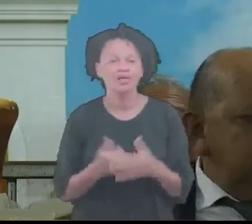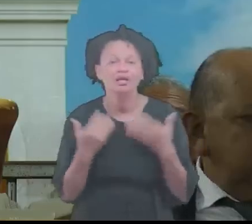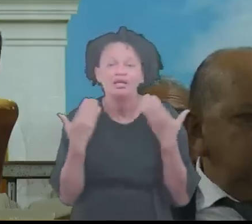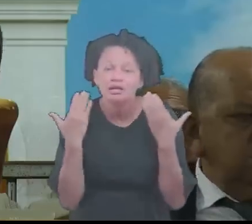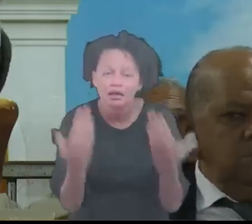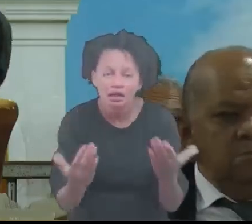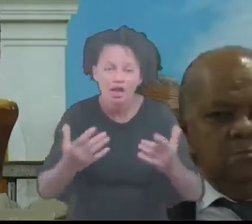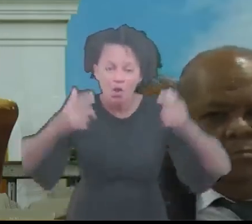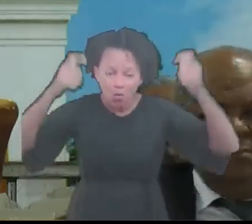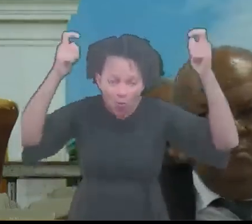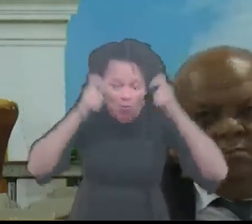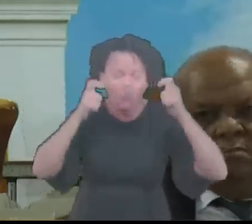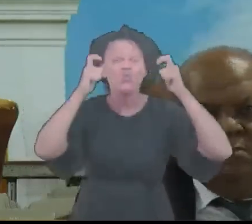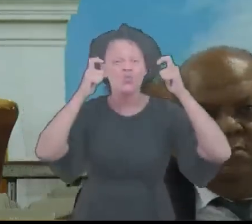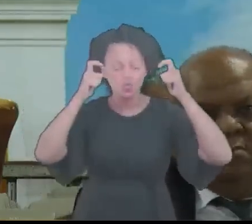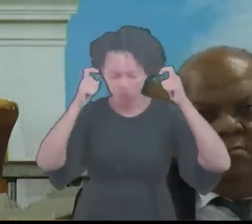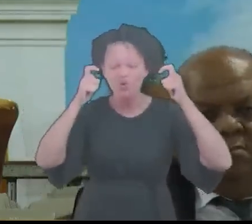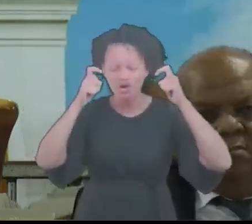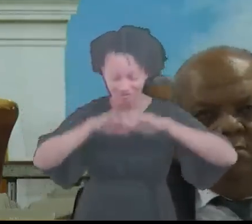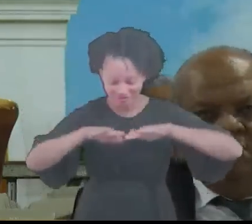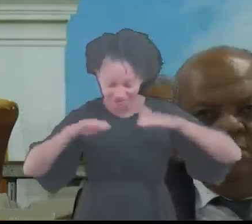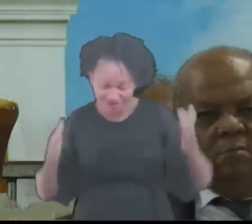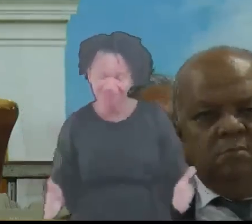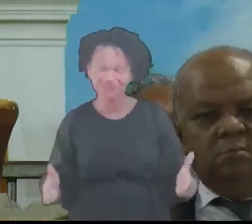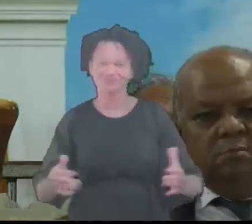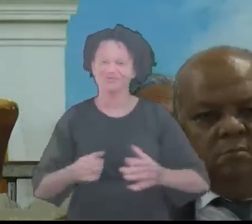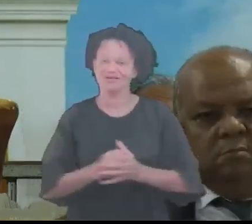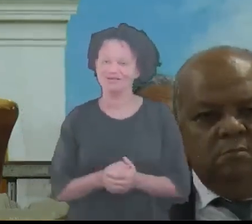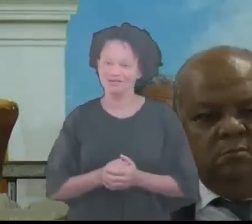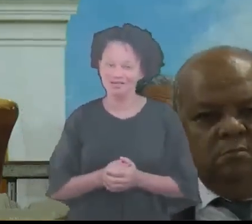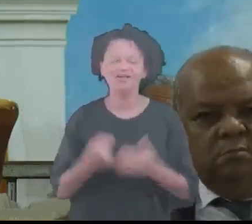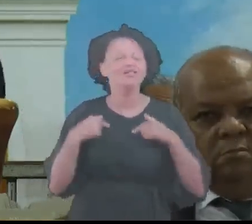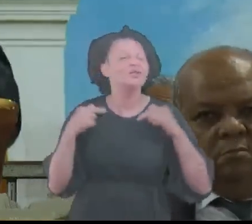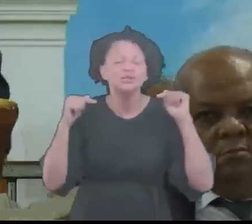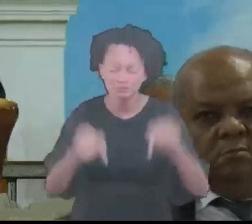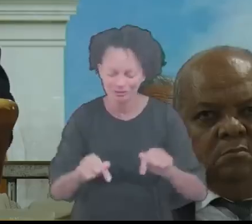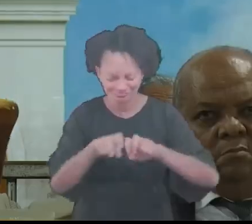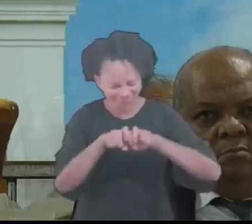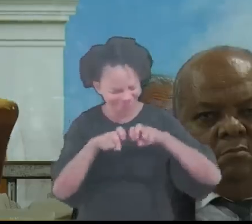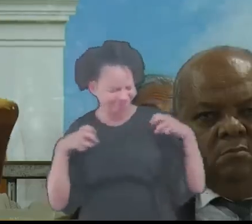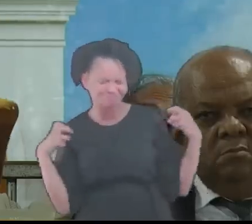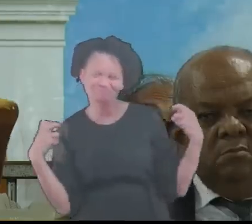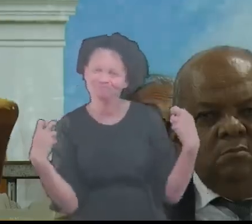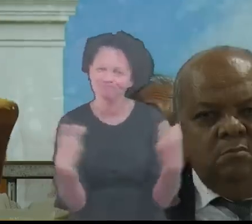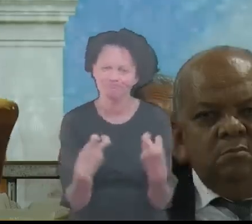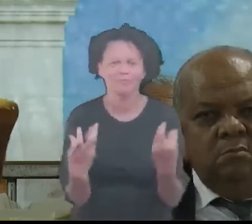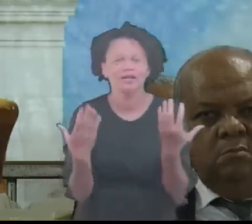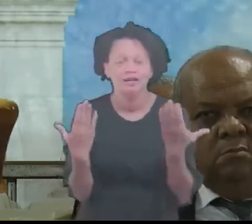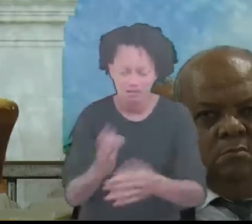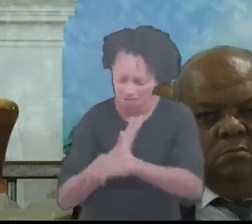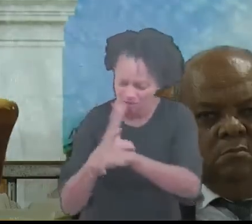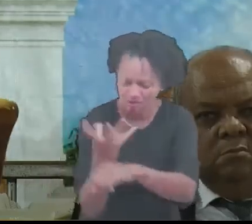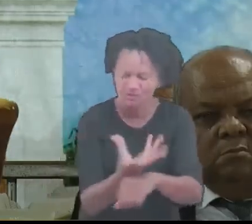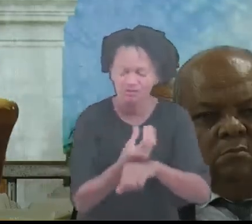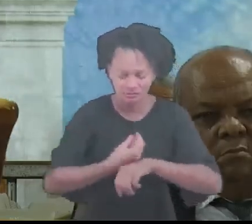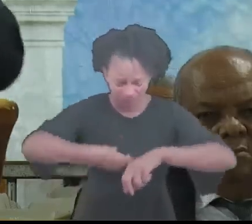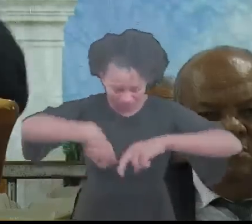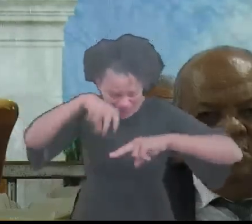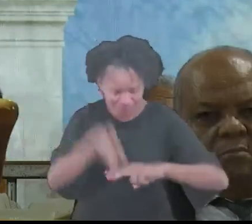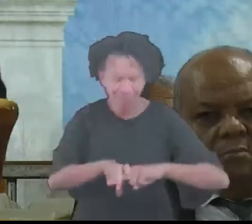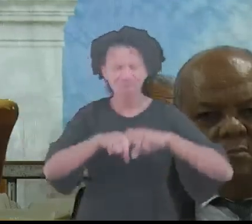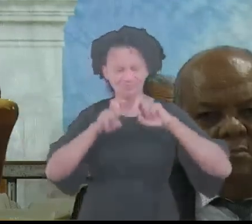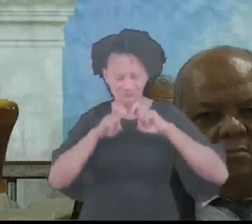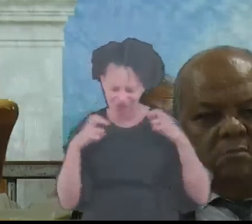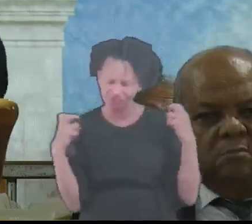Enquanto o rei está à sua mesa, nós estamos aqui ao redor da mesa. A igreja está sentada ao redor